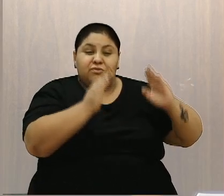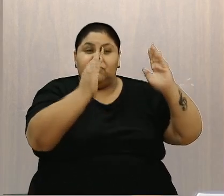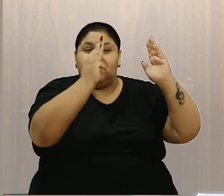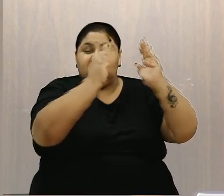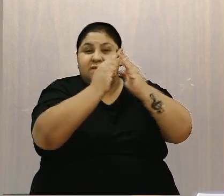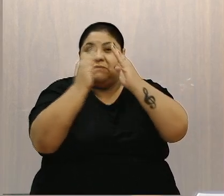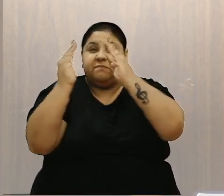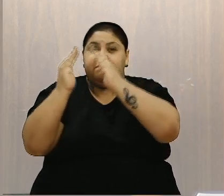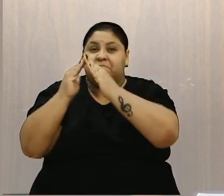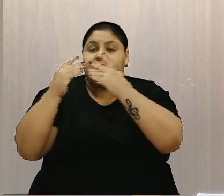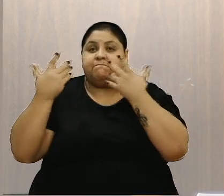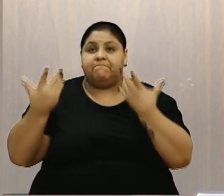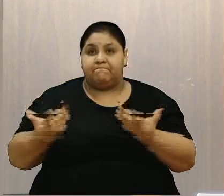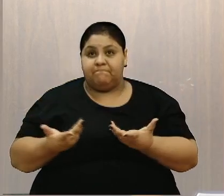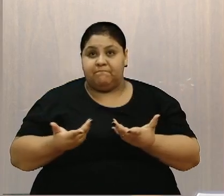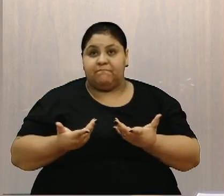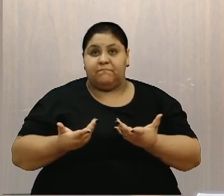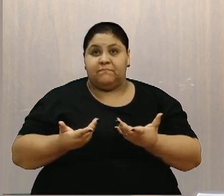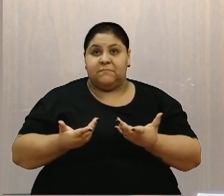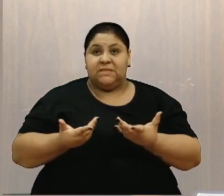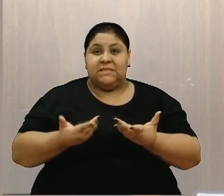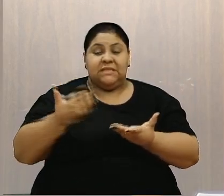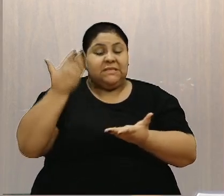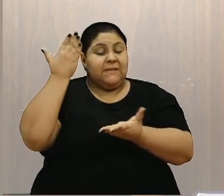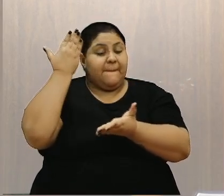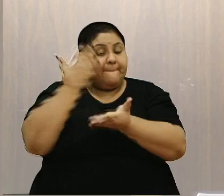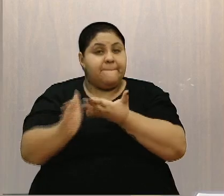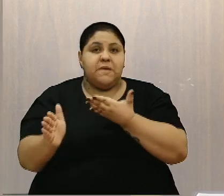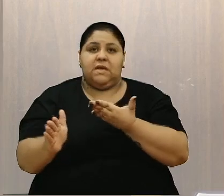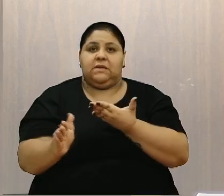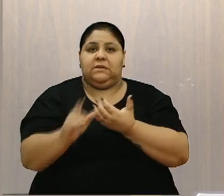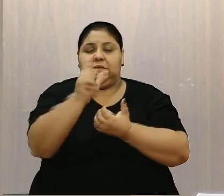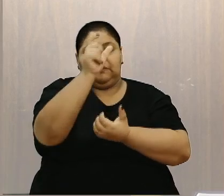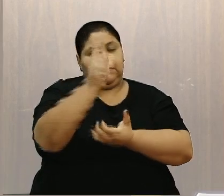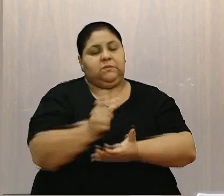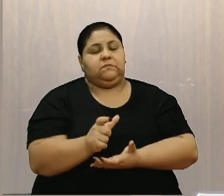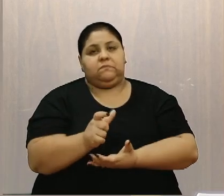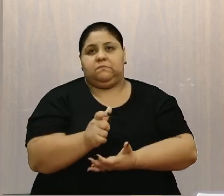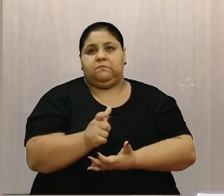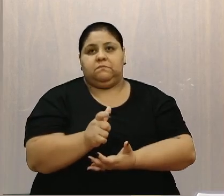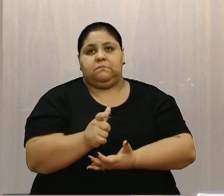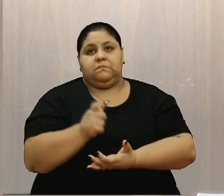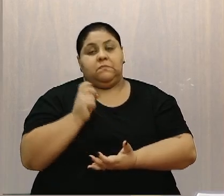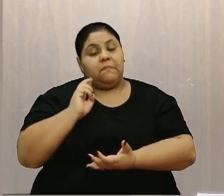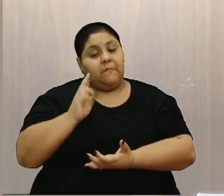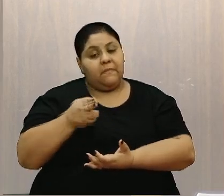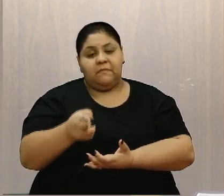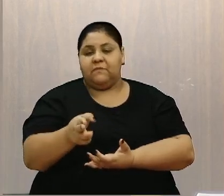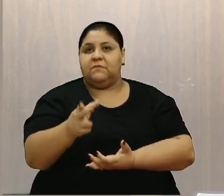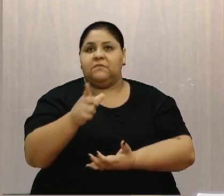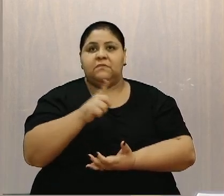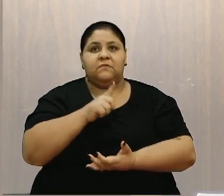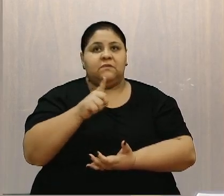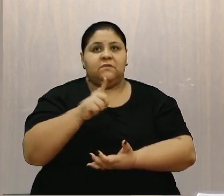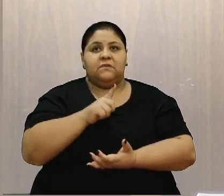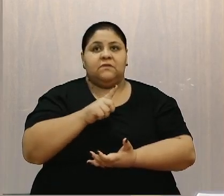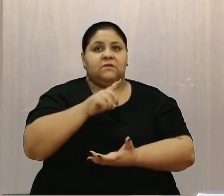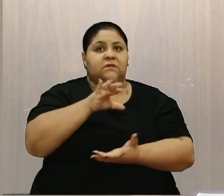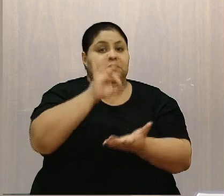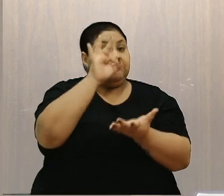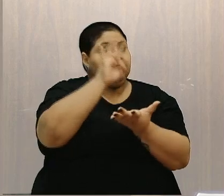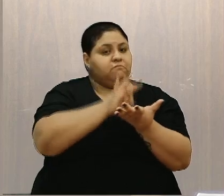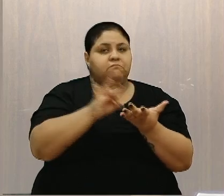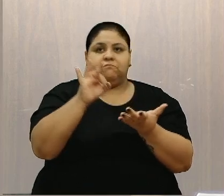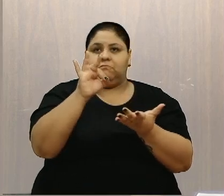residência, o tamanho da perda dessas pessoas, e mesmo assim elas não estão sendo